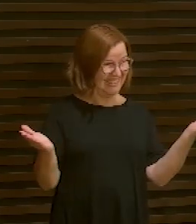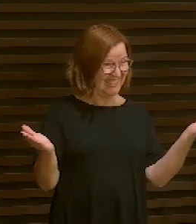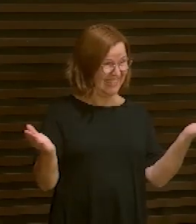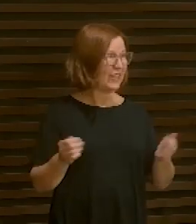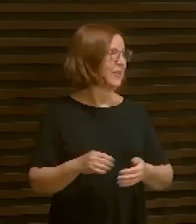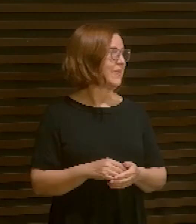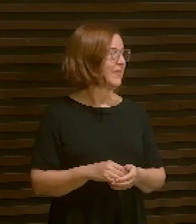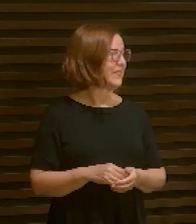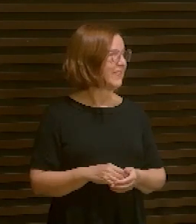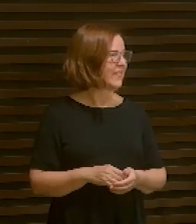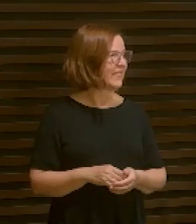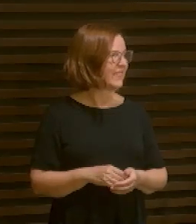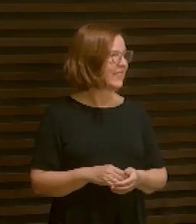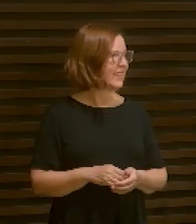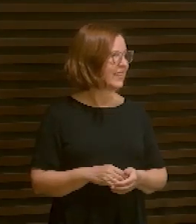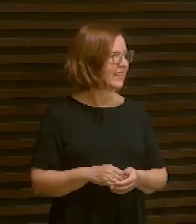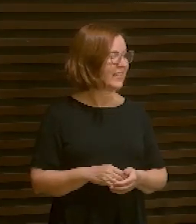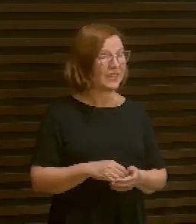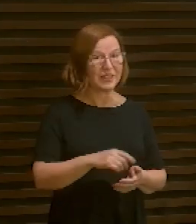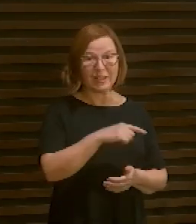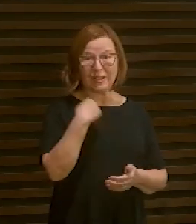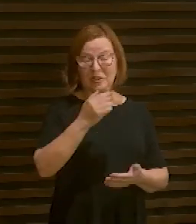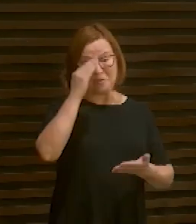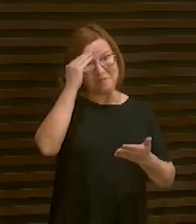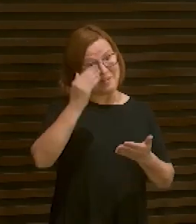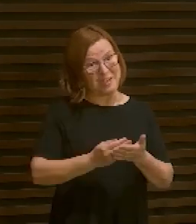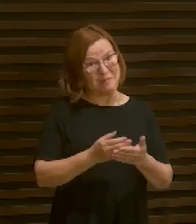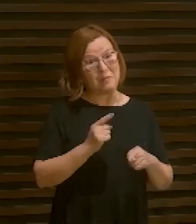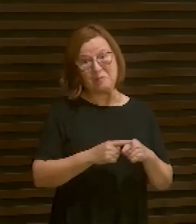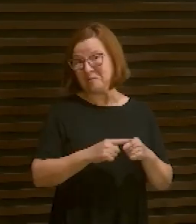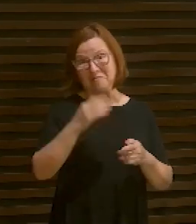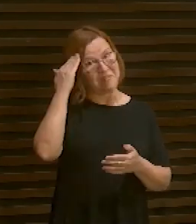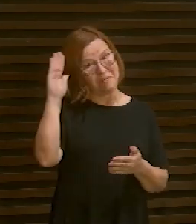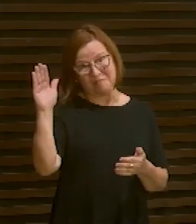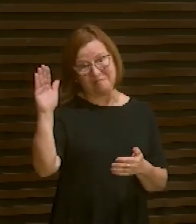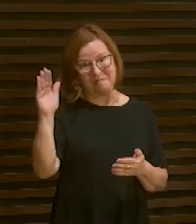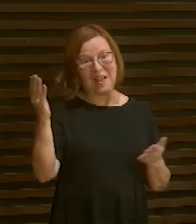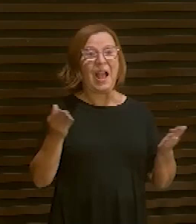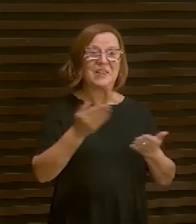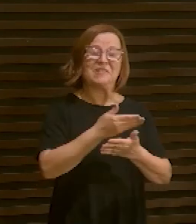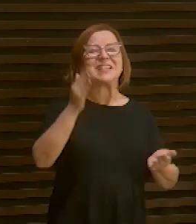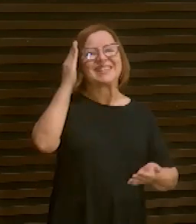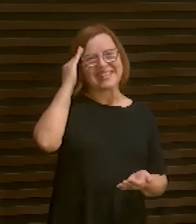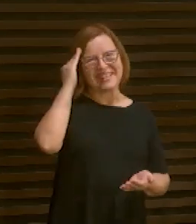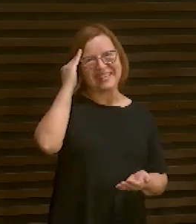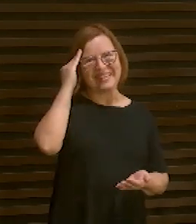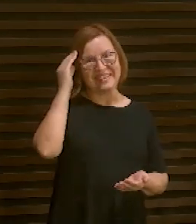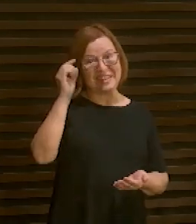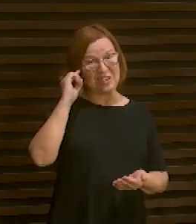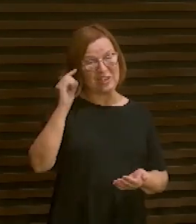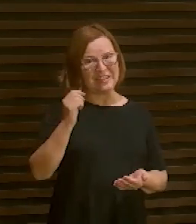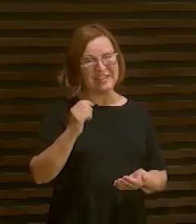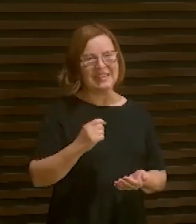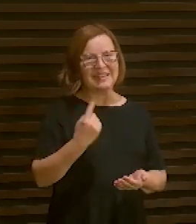A gente só não toma posse porque não sabe. Mas agora você está sabendo. No dia 14 de